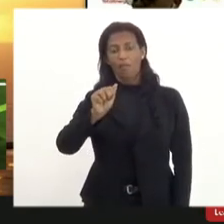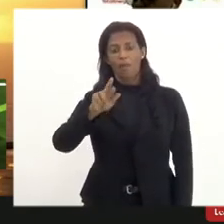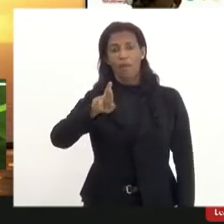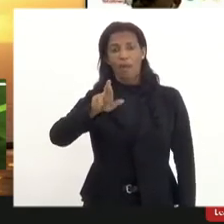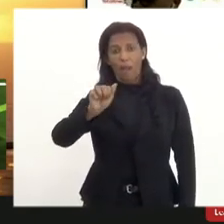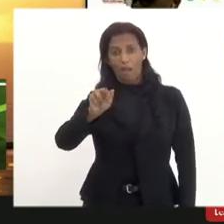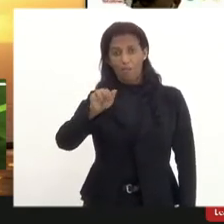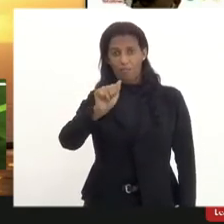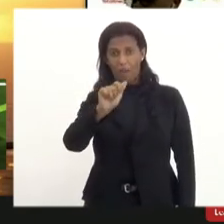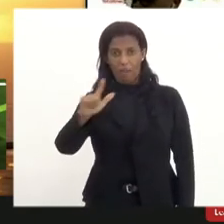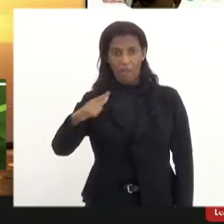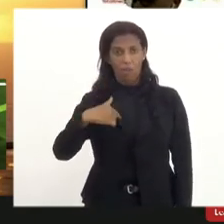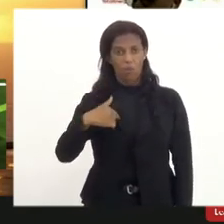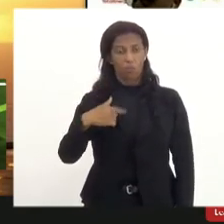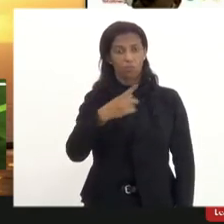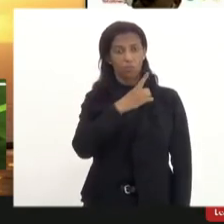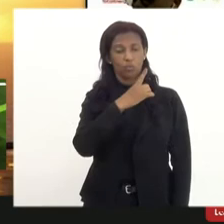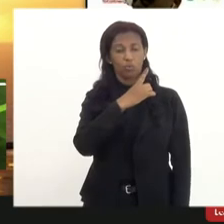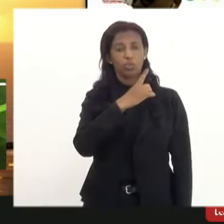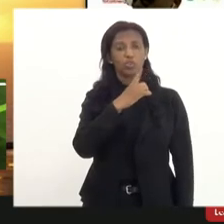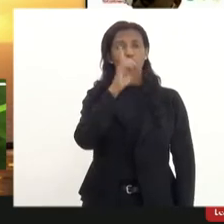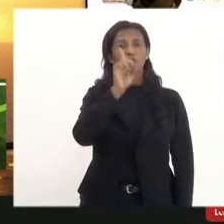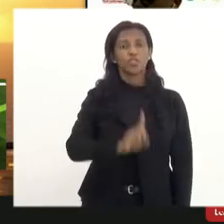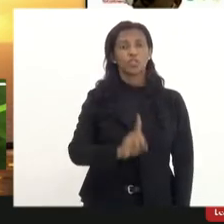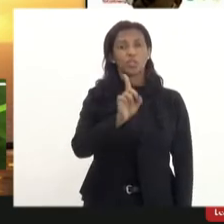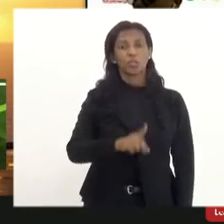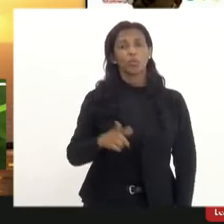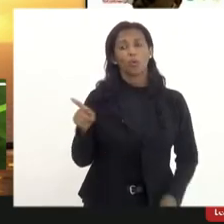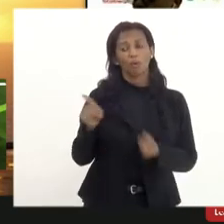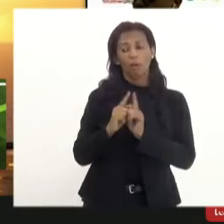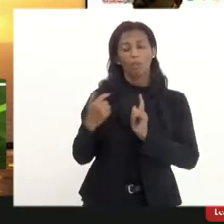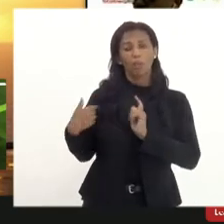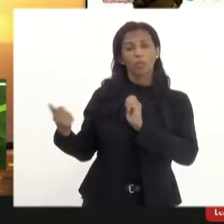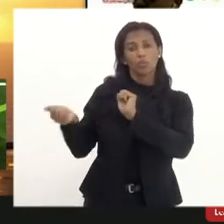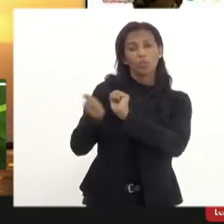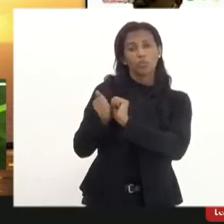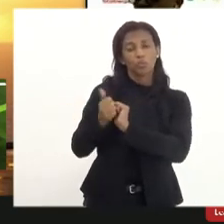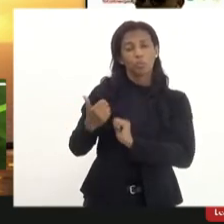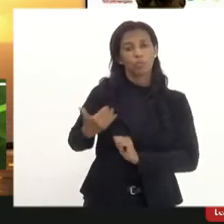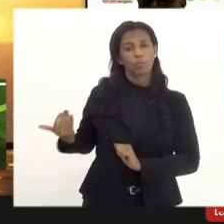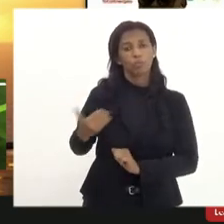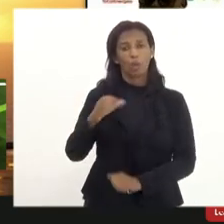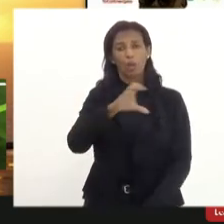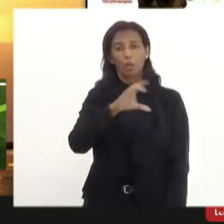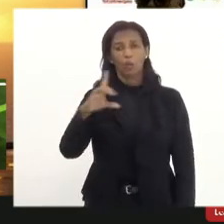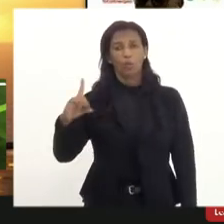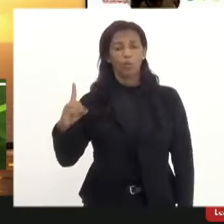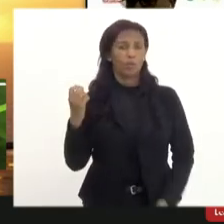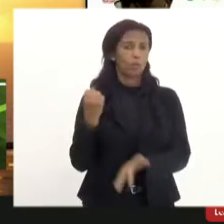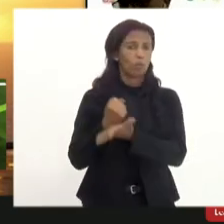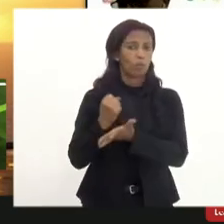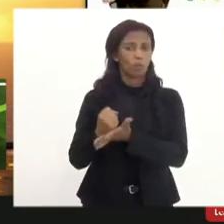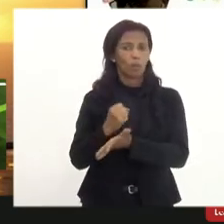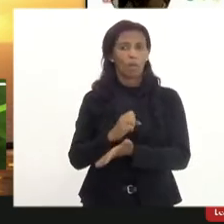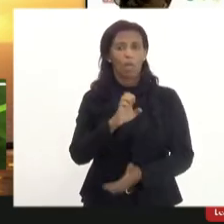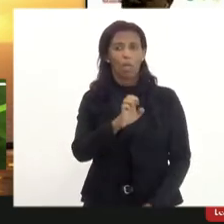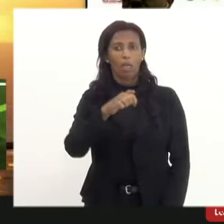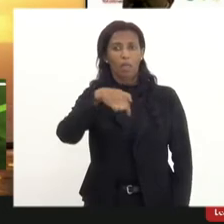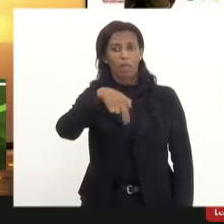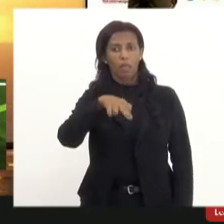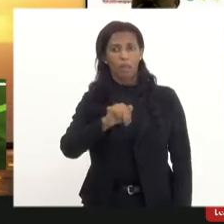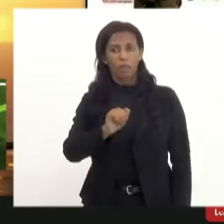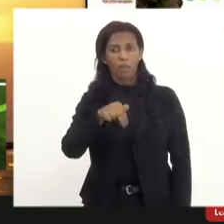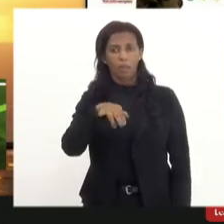suprimentos da Equinor, e também estão presentes comigo, como vocês viram aí, a coordenadora de contratos da Equinor,